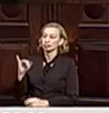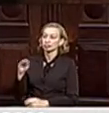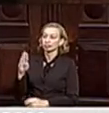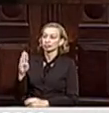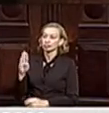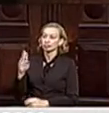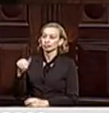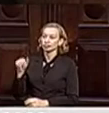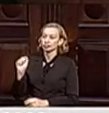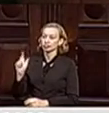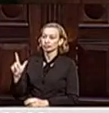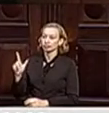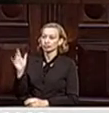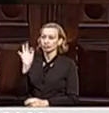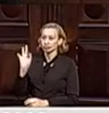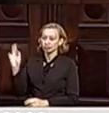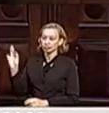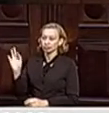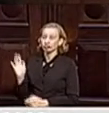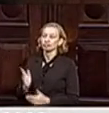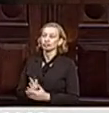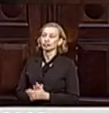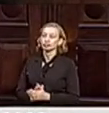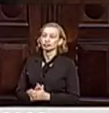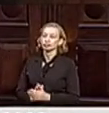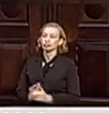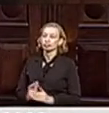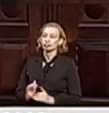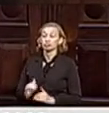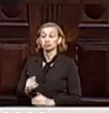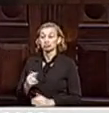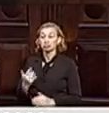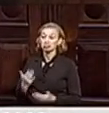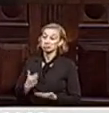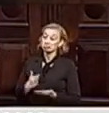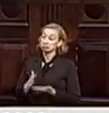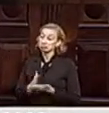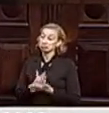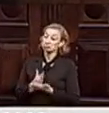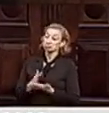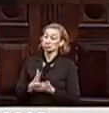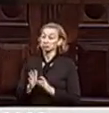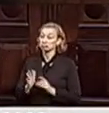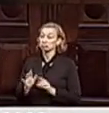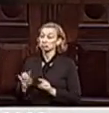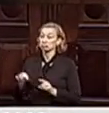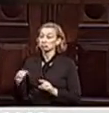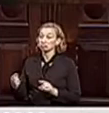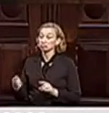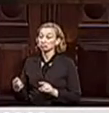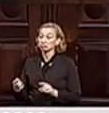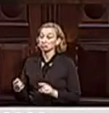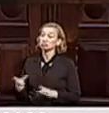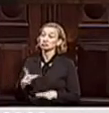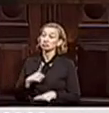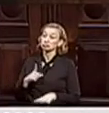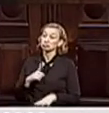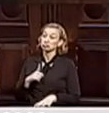que houve o recesso do Judiciário. E com o recesso do